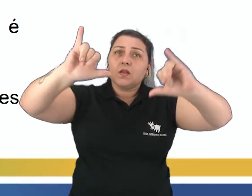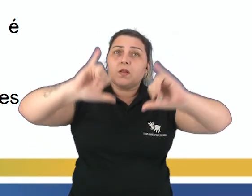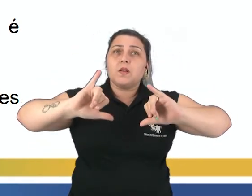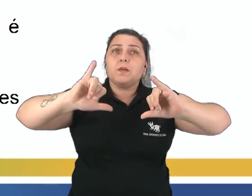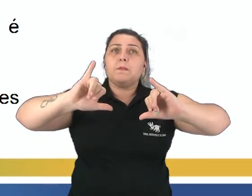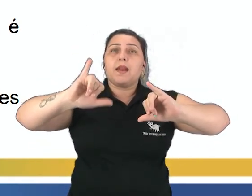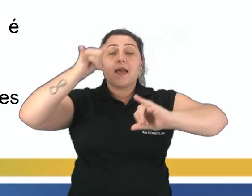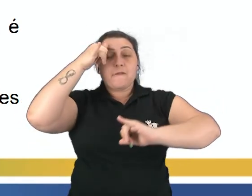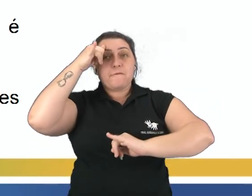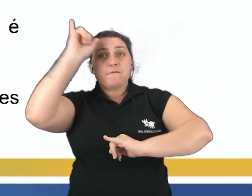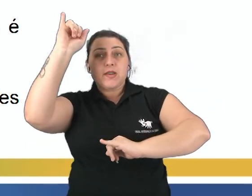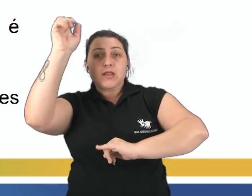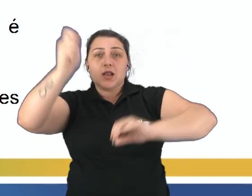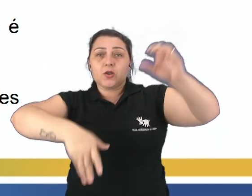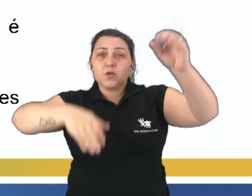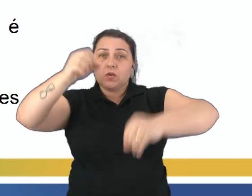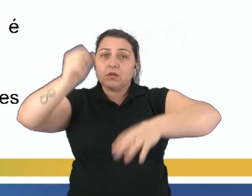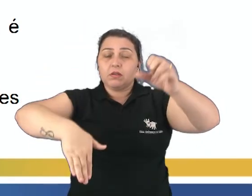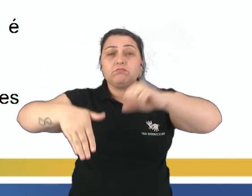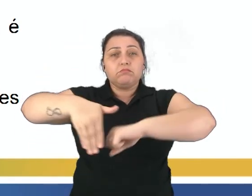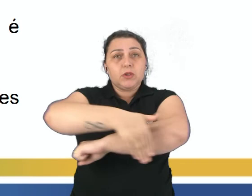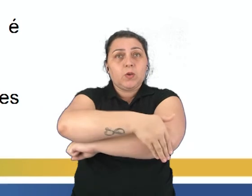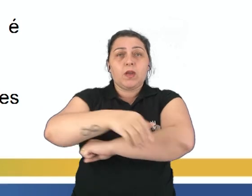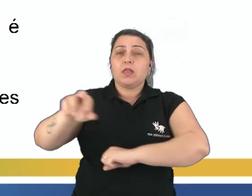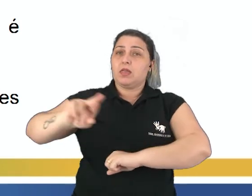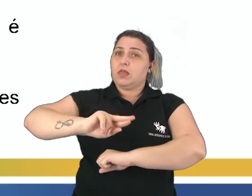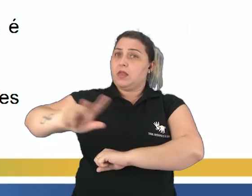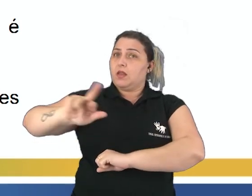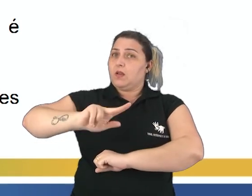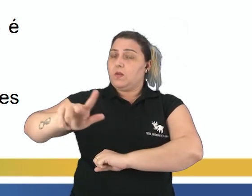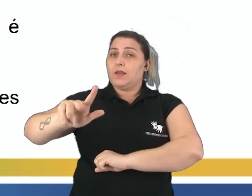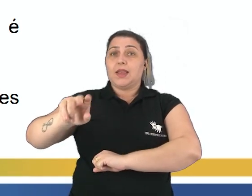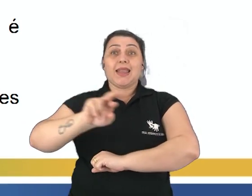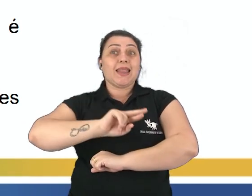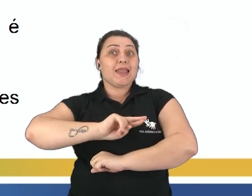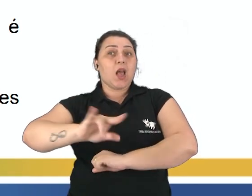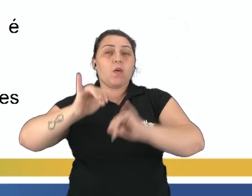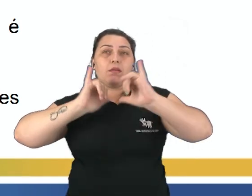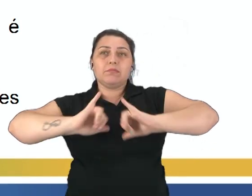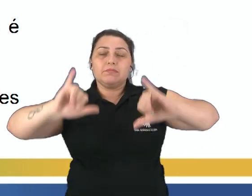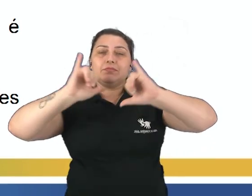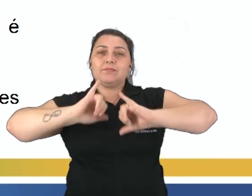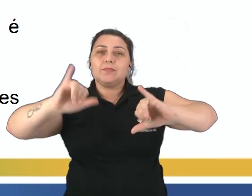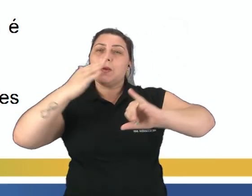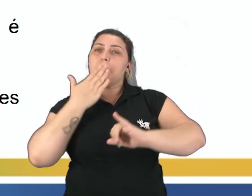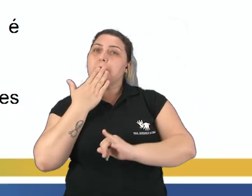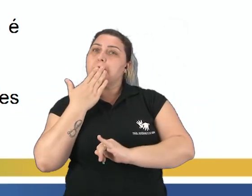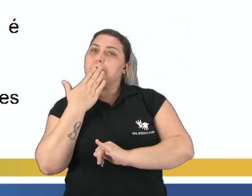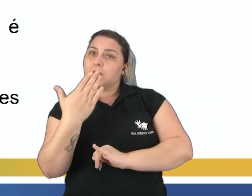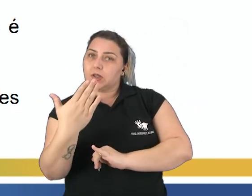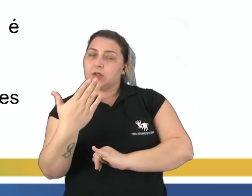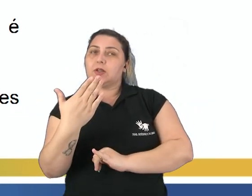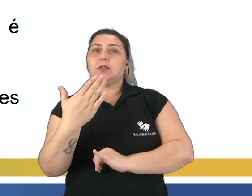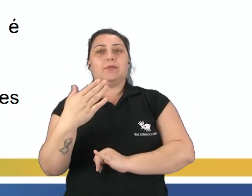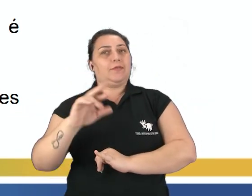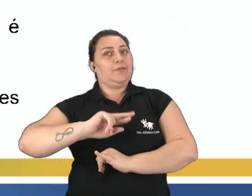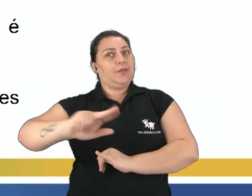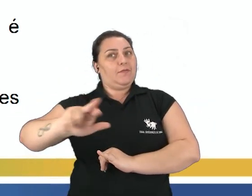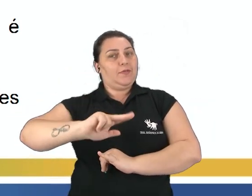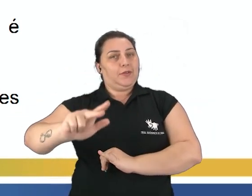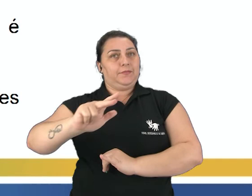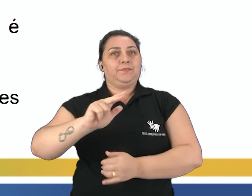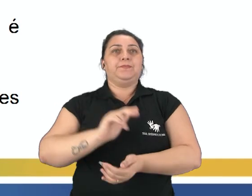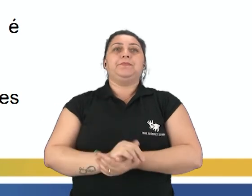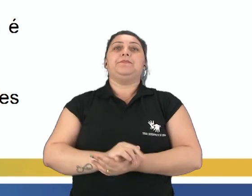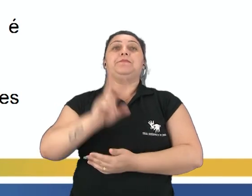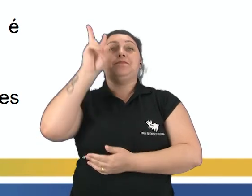para não jogar lixo na rua. Não, aqui não é uma campanha, uma propaganda, né? Não, é